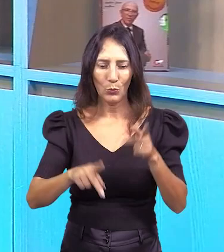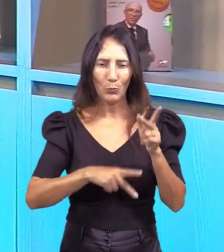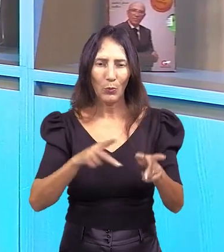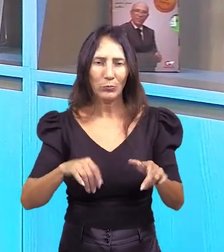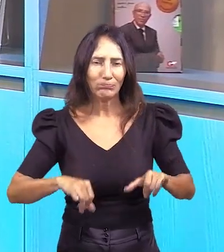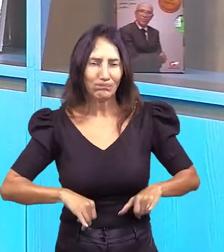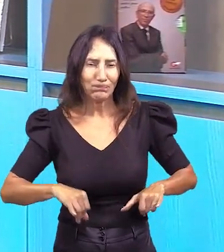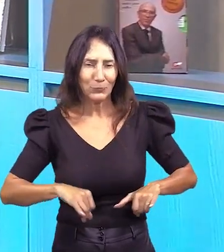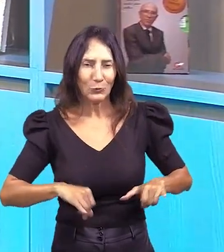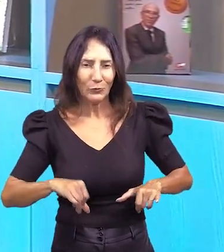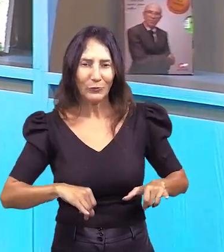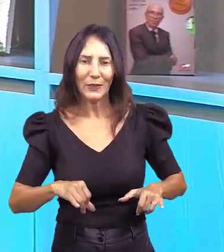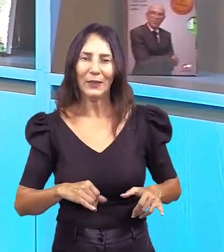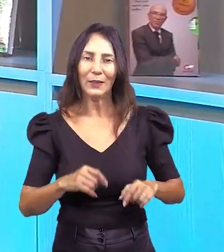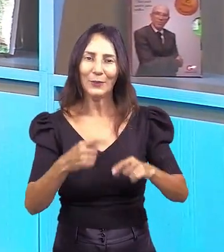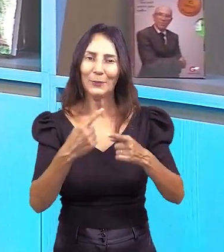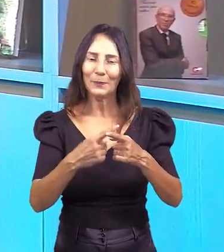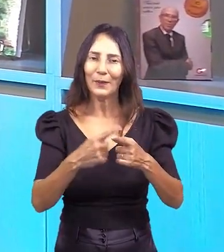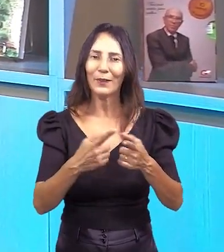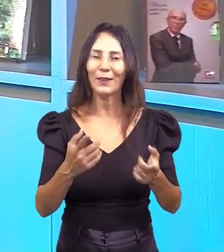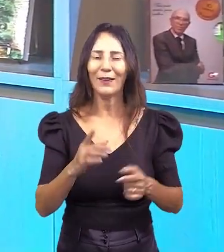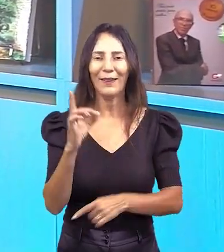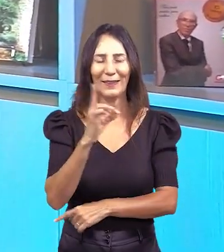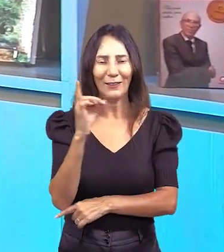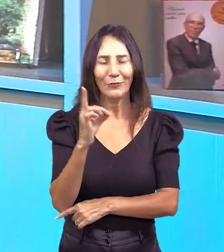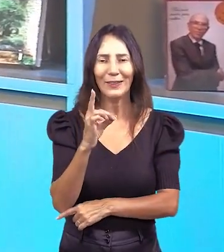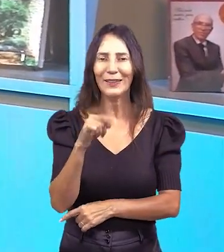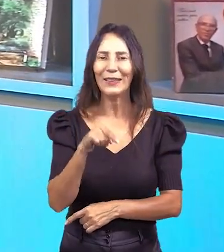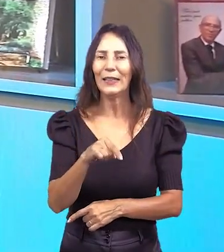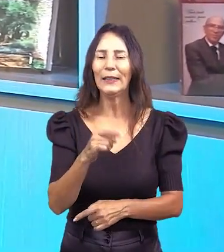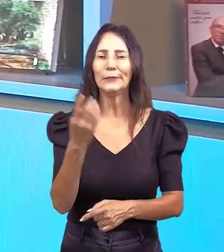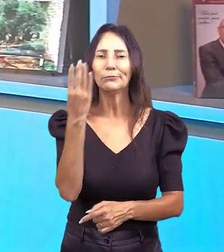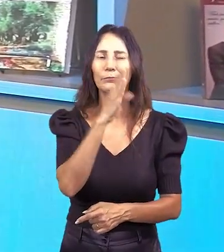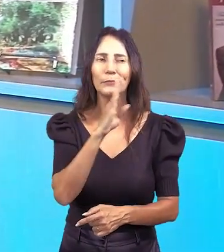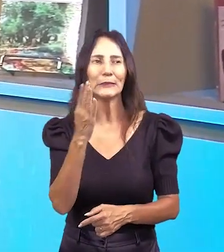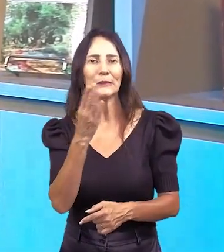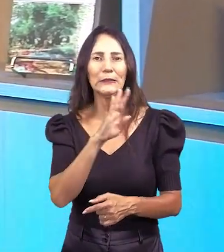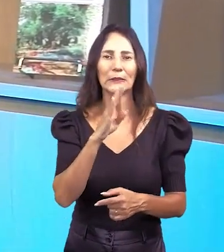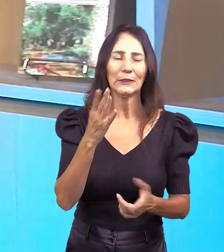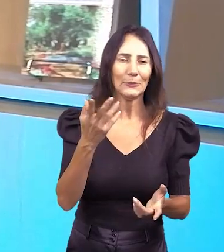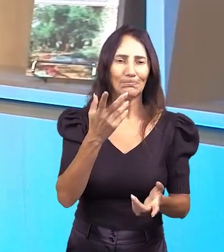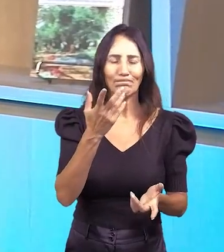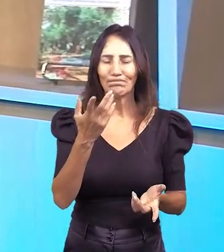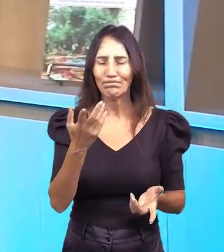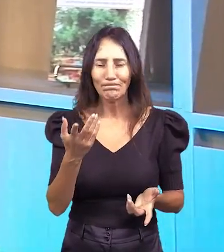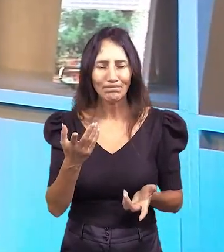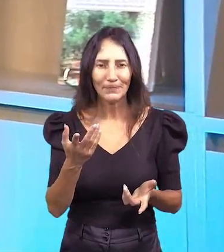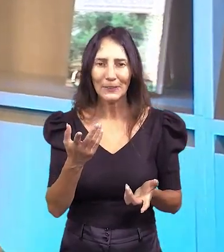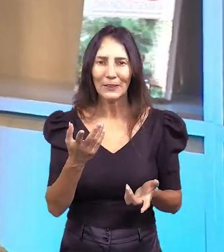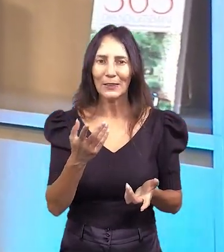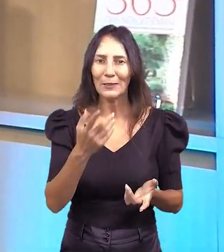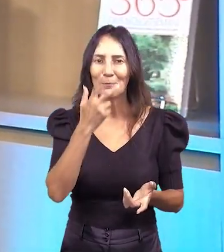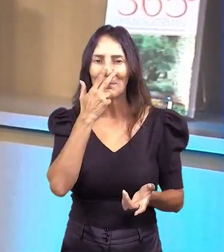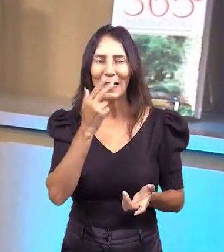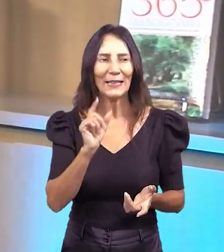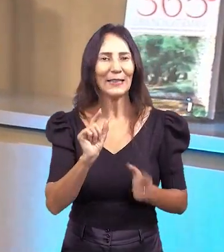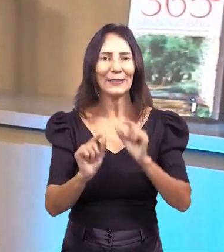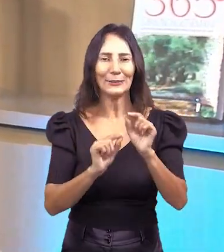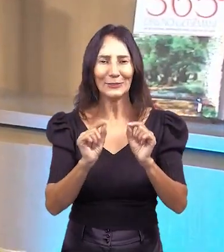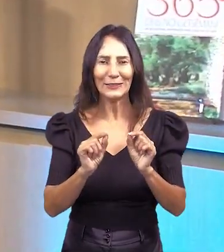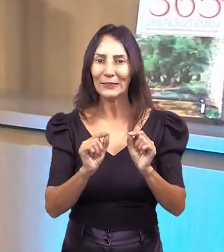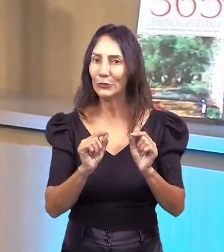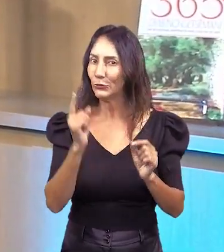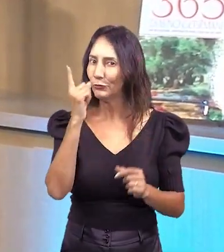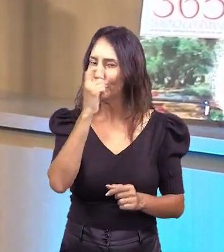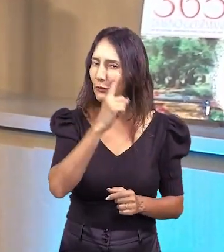nação israelita estava sofrendo por causa disso, porque Davi era muito inconstante, era bipolar, né? No